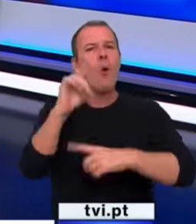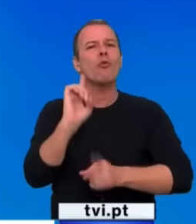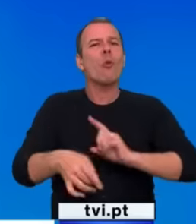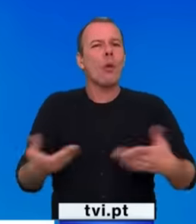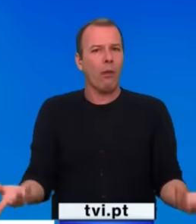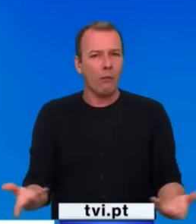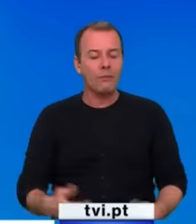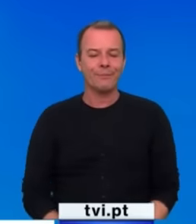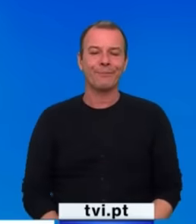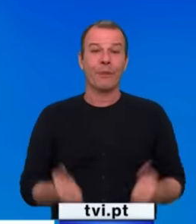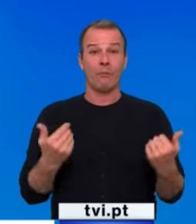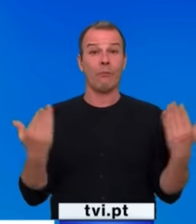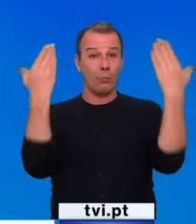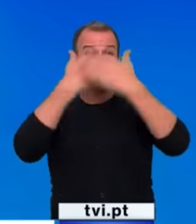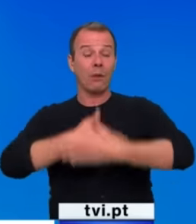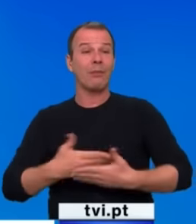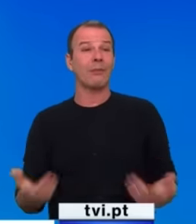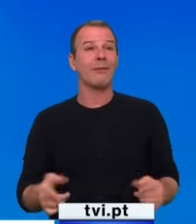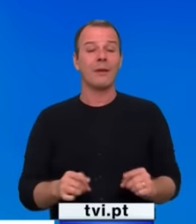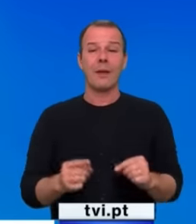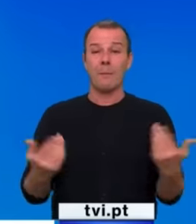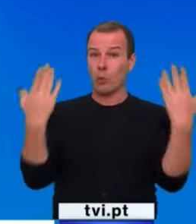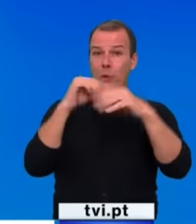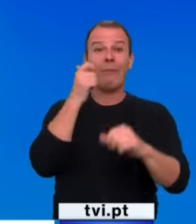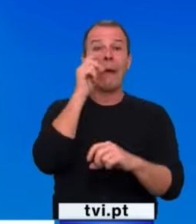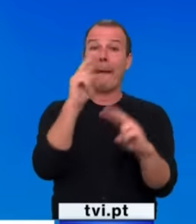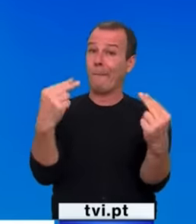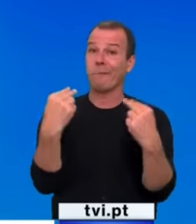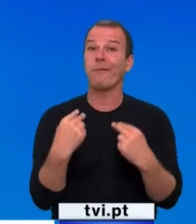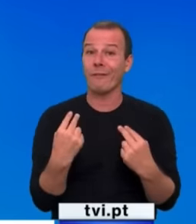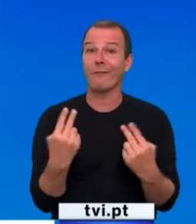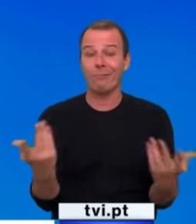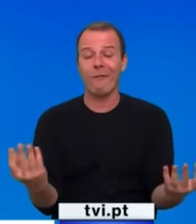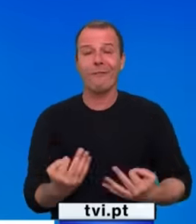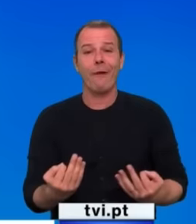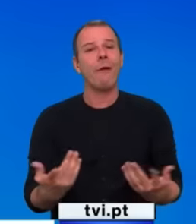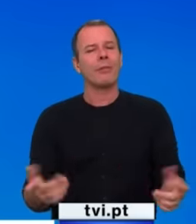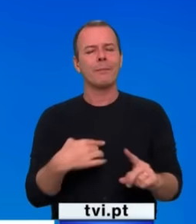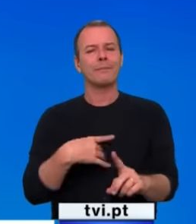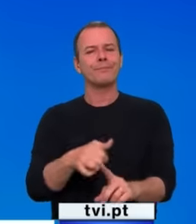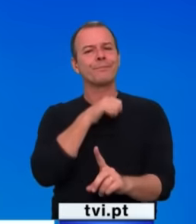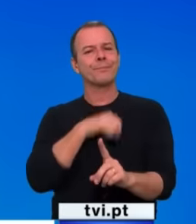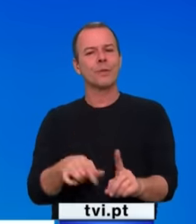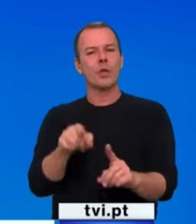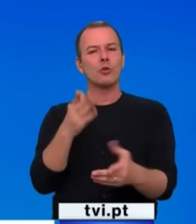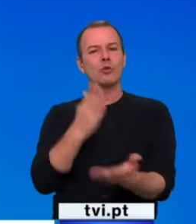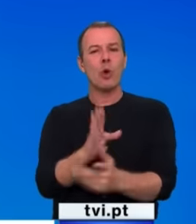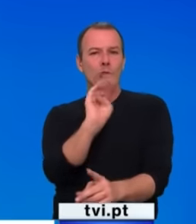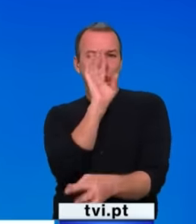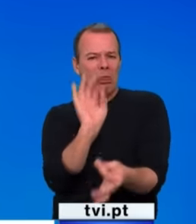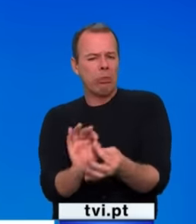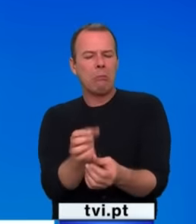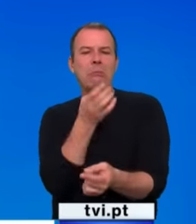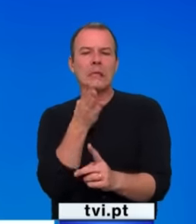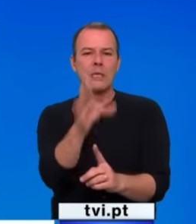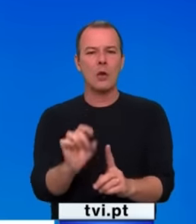portuguesa? Muito boa noite, Sara. Boa noite. Boa noite a quem nos está a acompanhar. Permita-me apenas uns segundos. Um